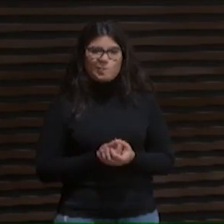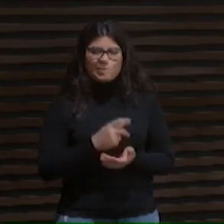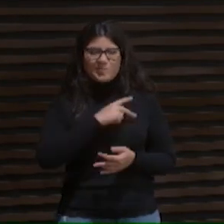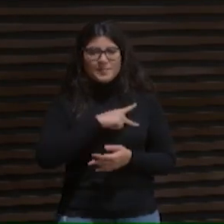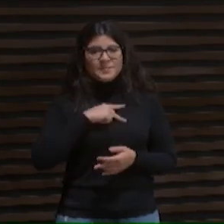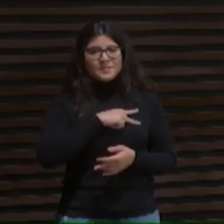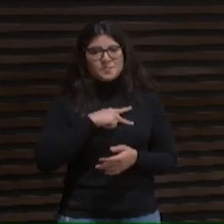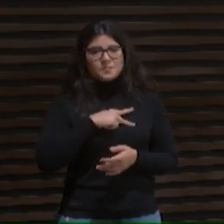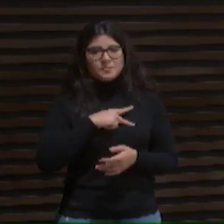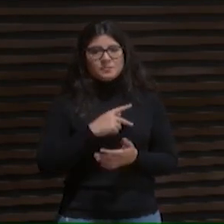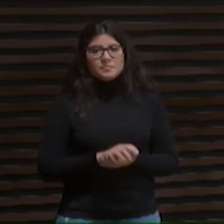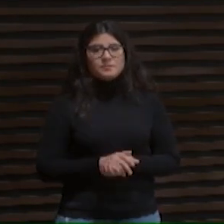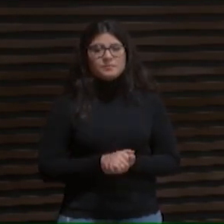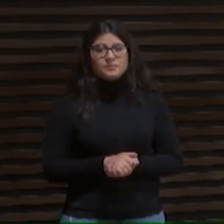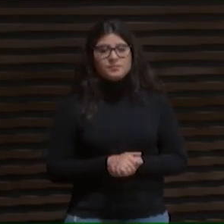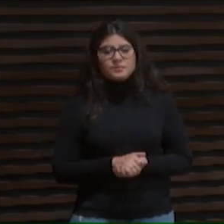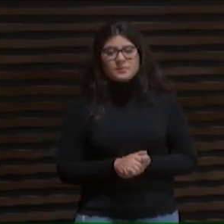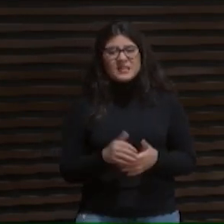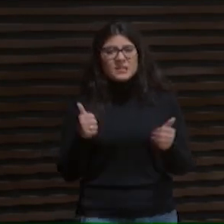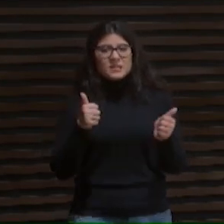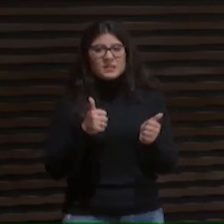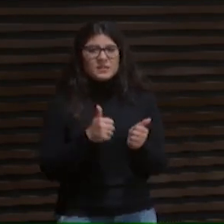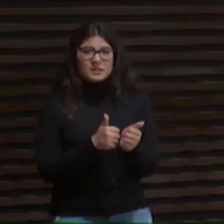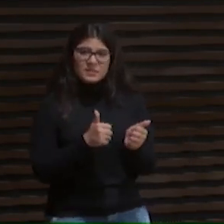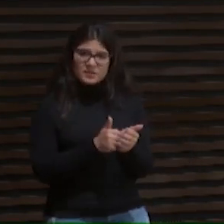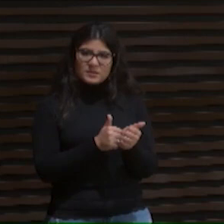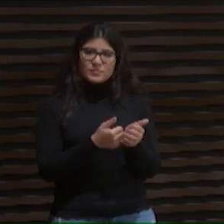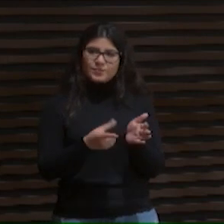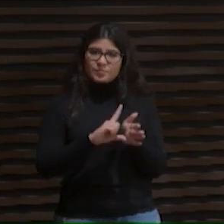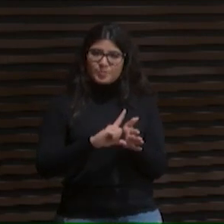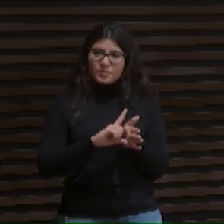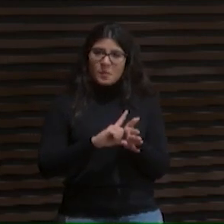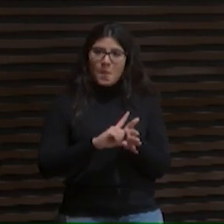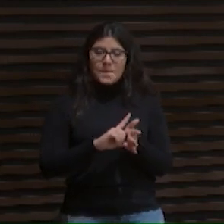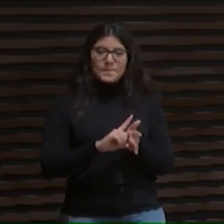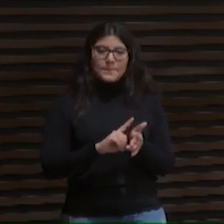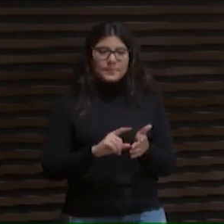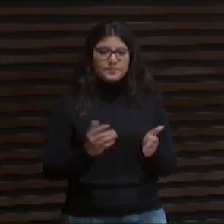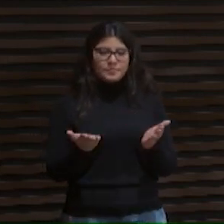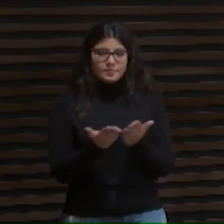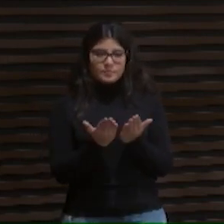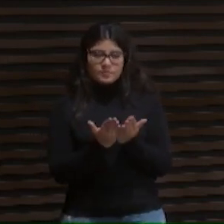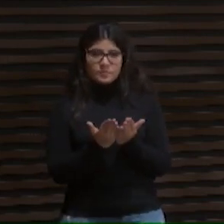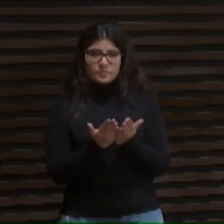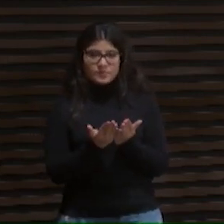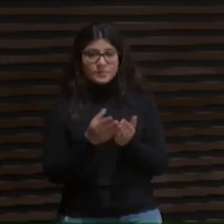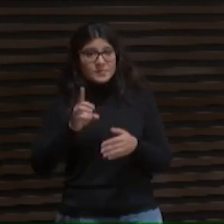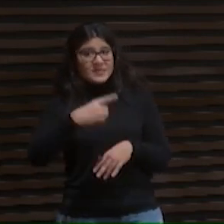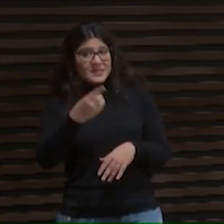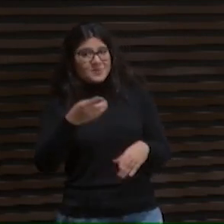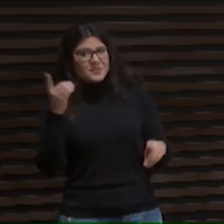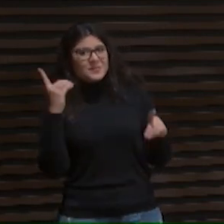Paulo era perseguidor daqueles que eram do caminho, até que teve um